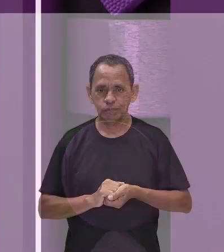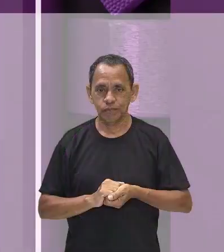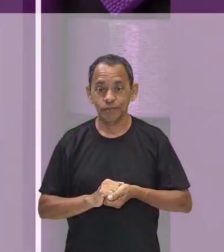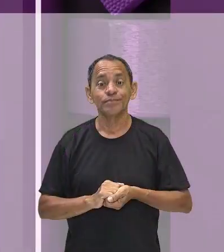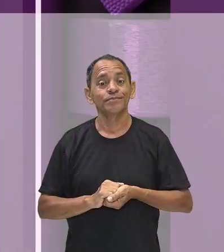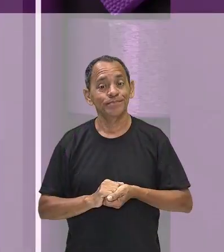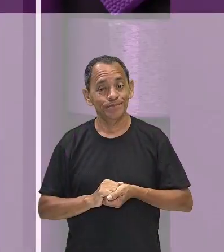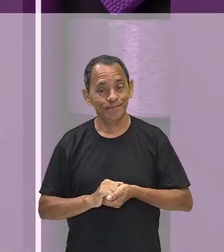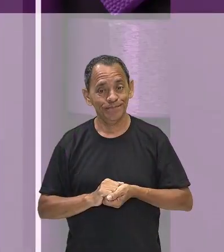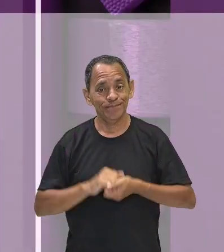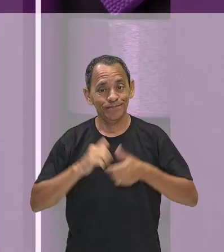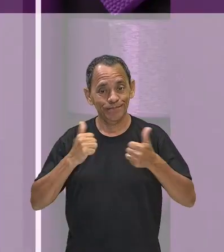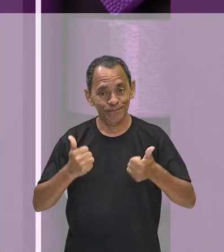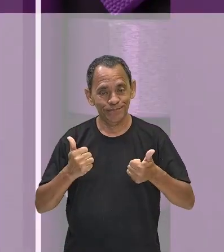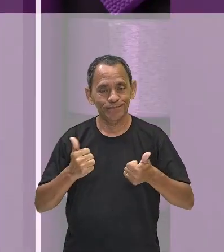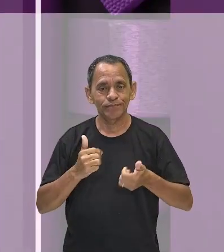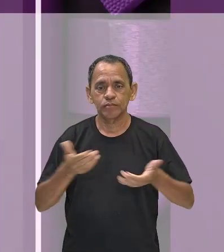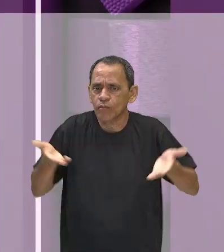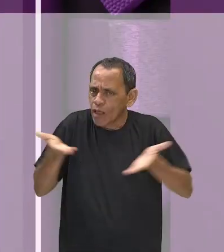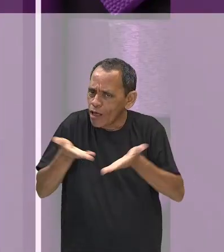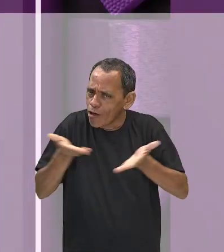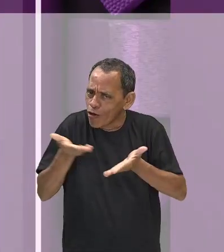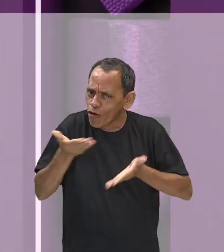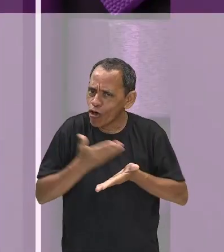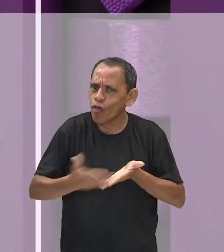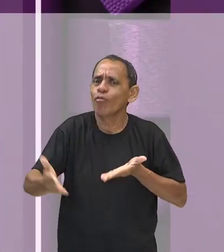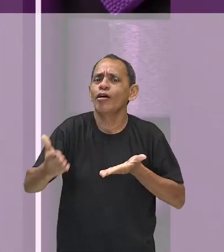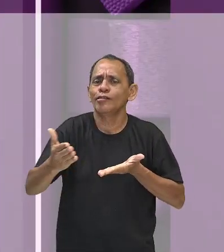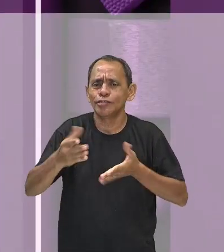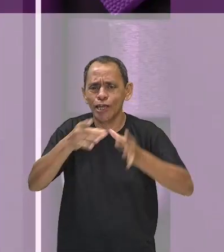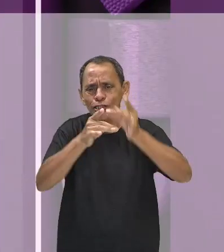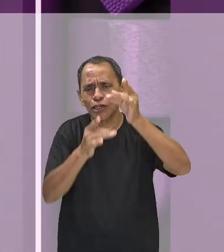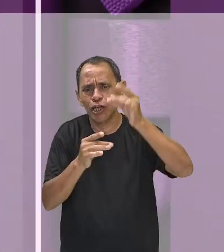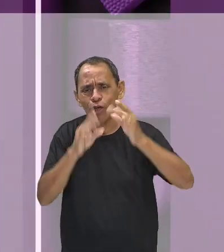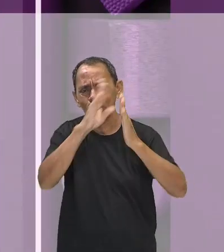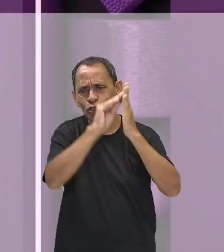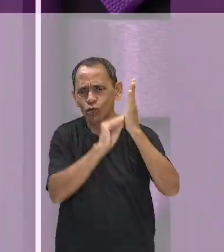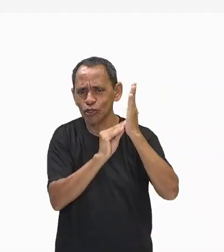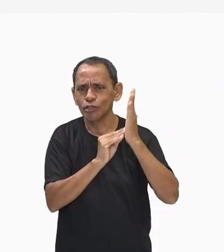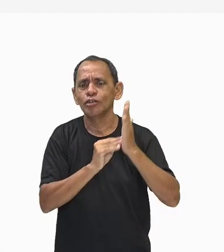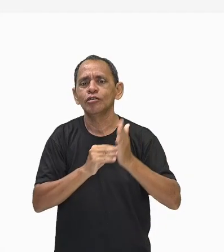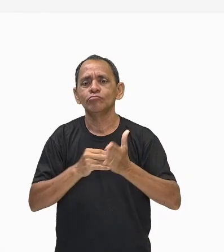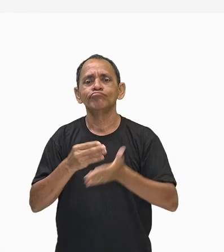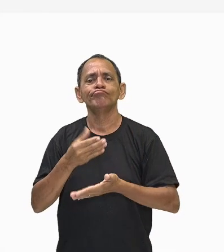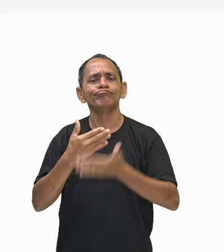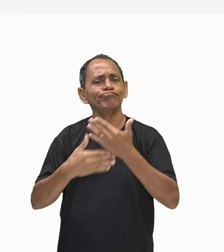Muito bem, agora que estamos de posse do detalhamento, e do nosso conteúdo, vamos dar início à nossa aula.